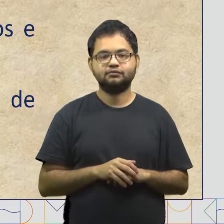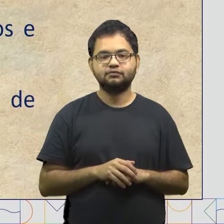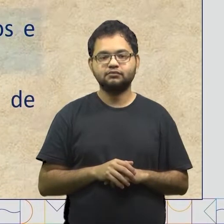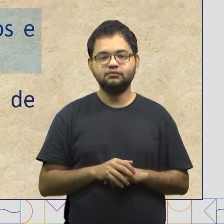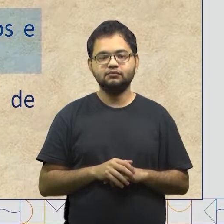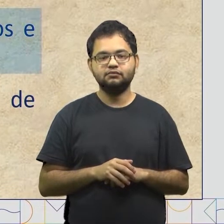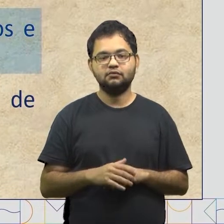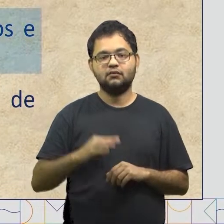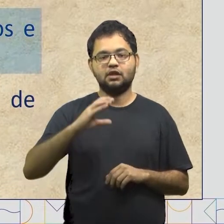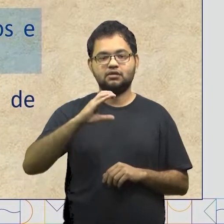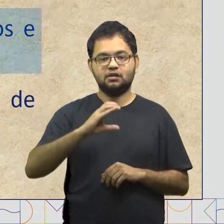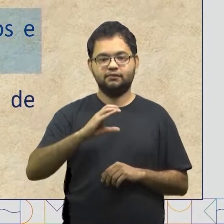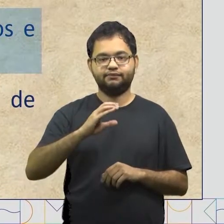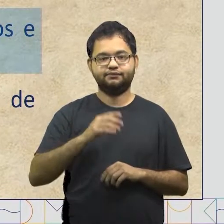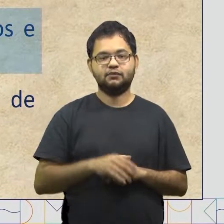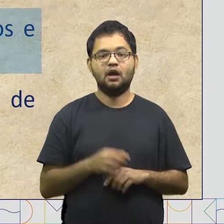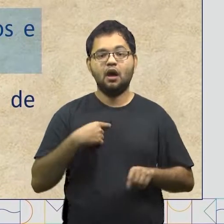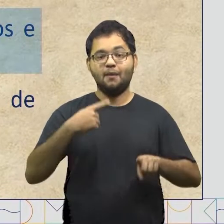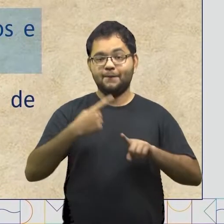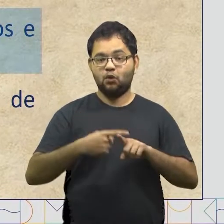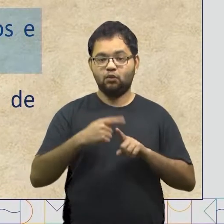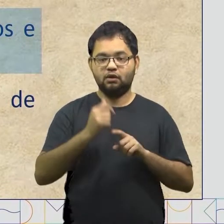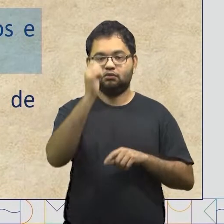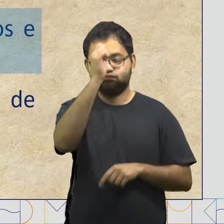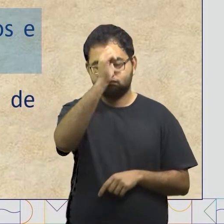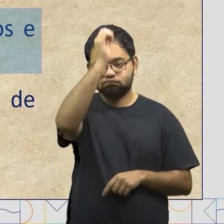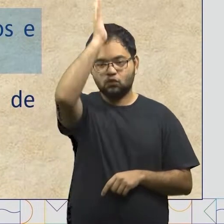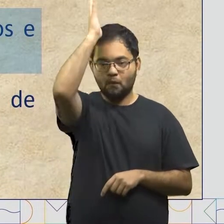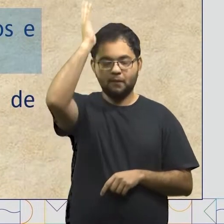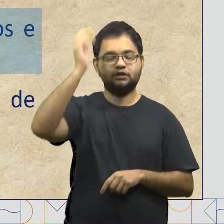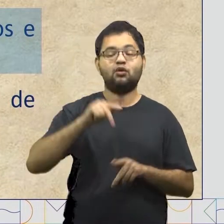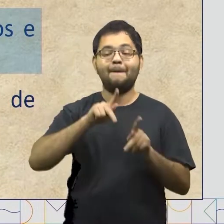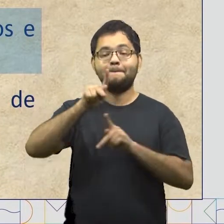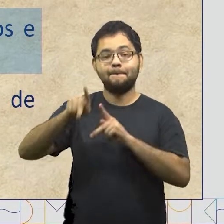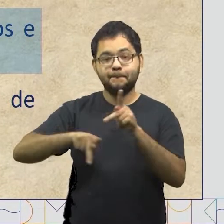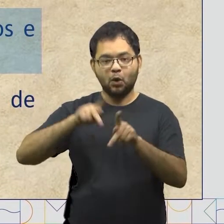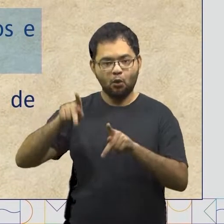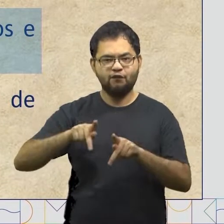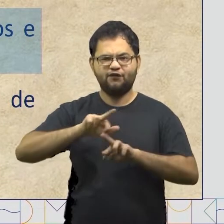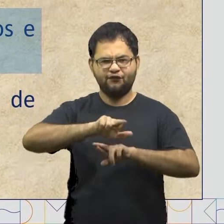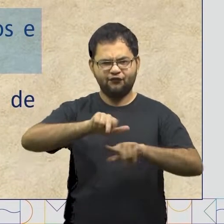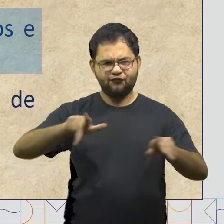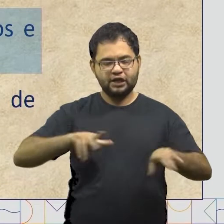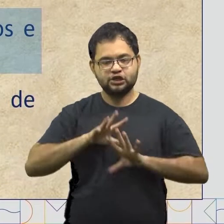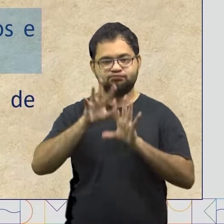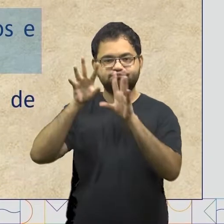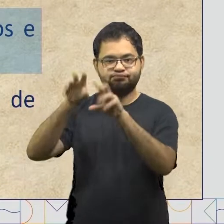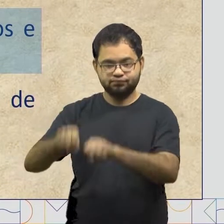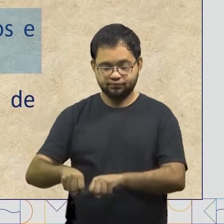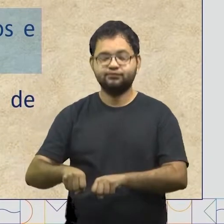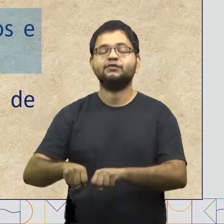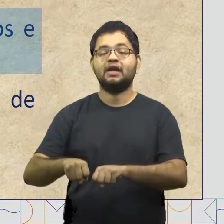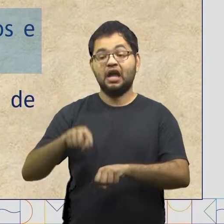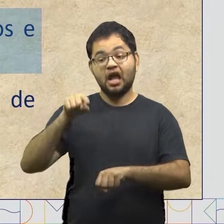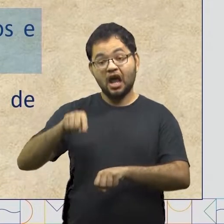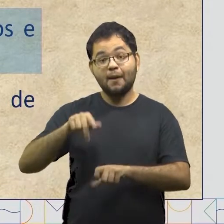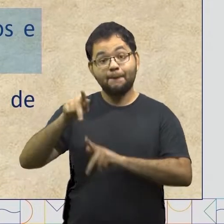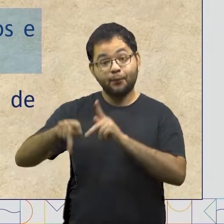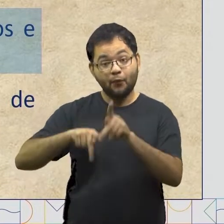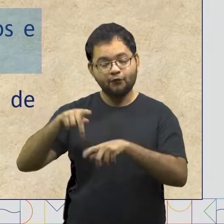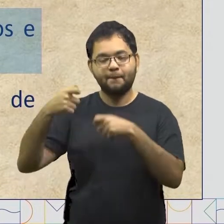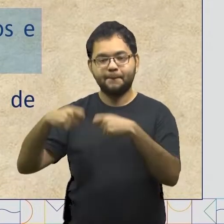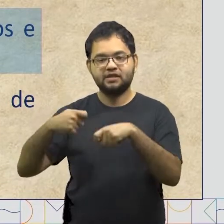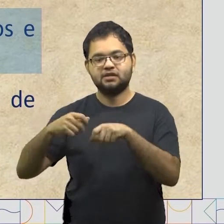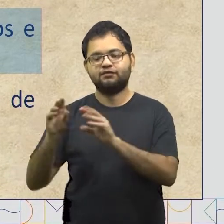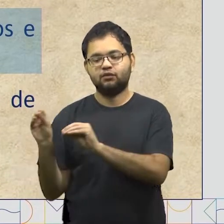território as alternativas E por que os romanos conquistaram vasos territórios em todos os povos